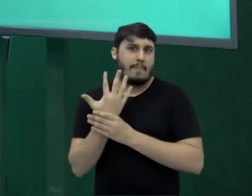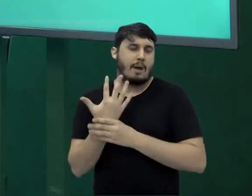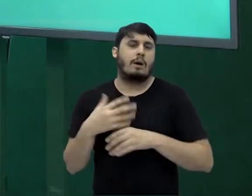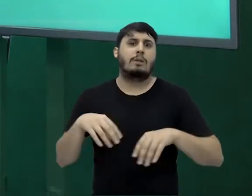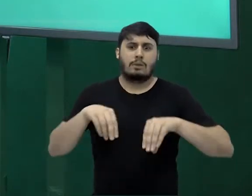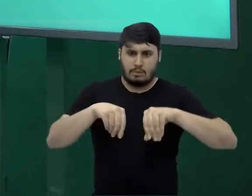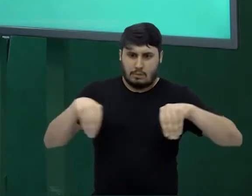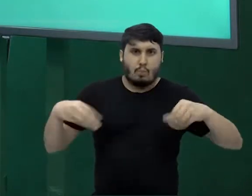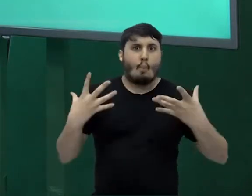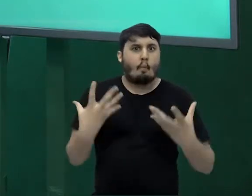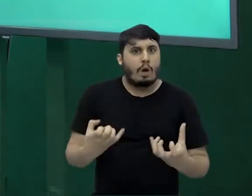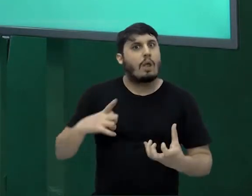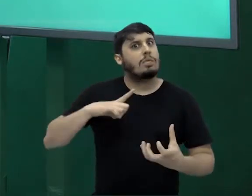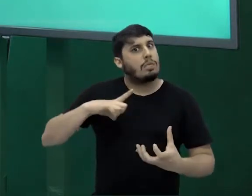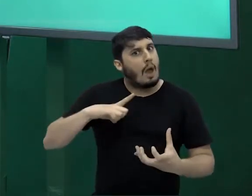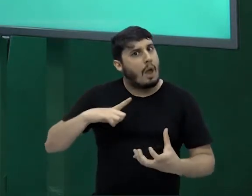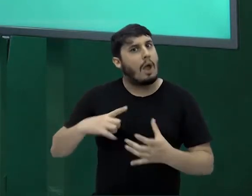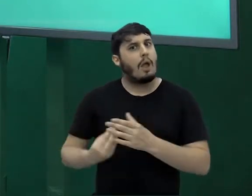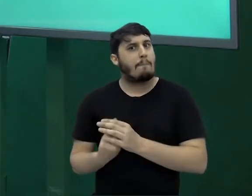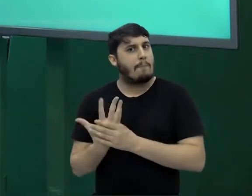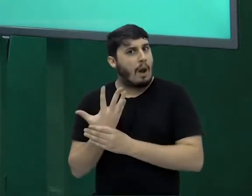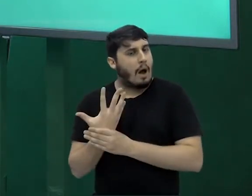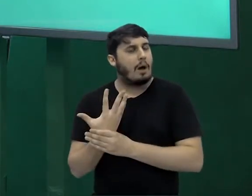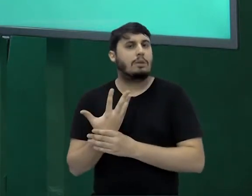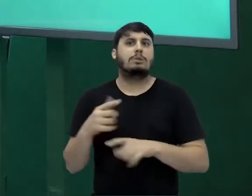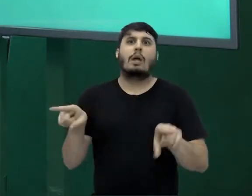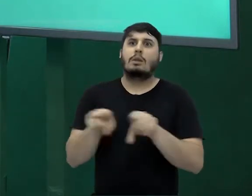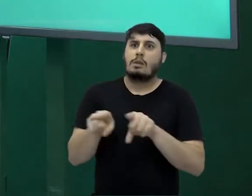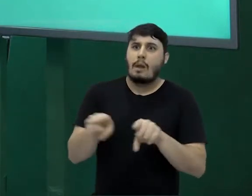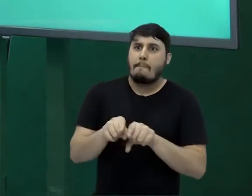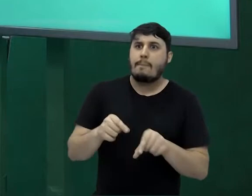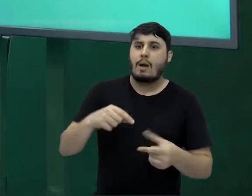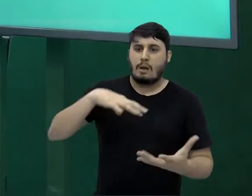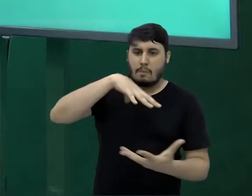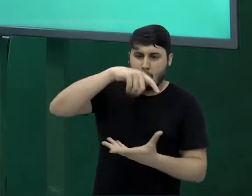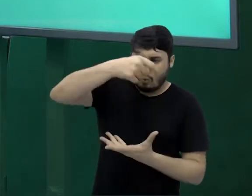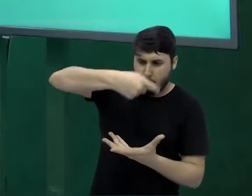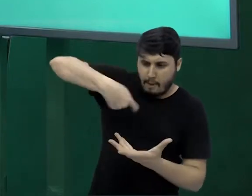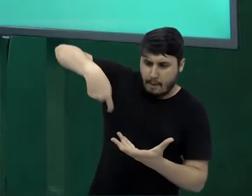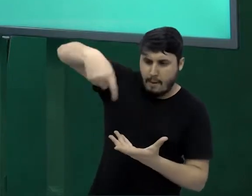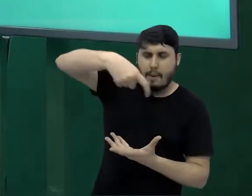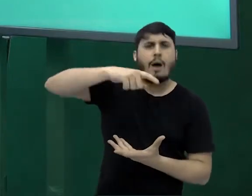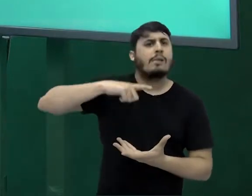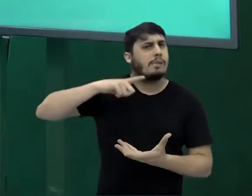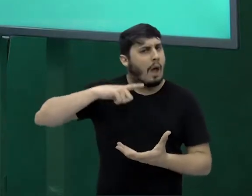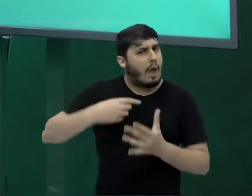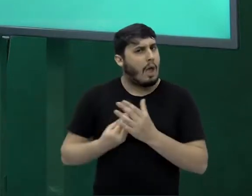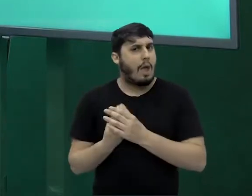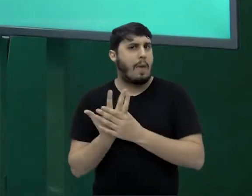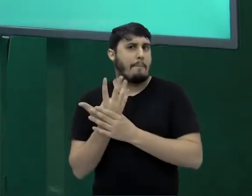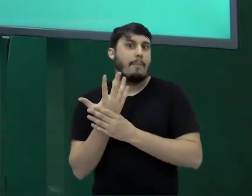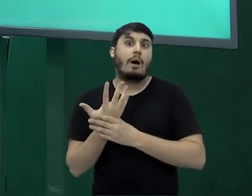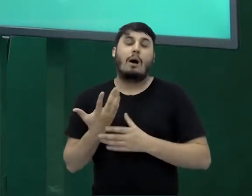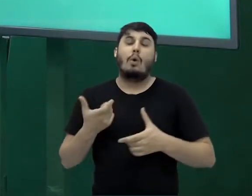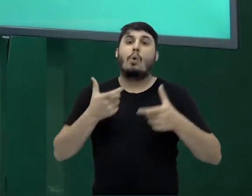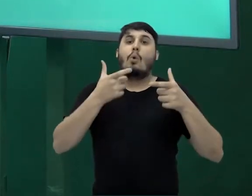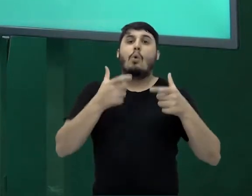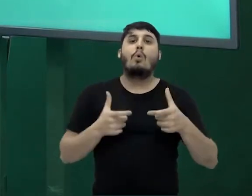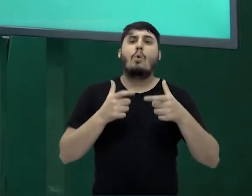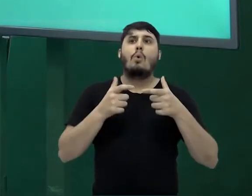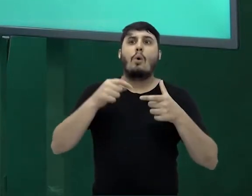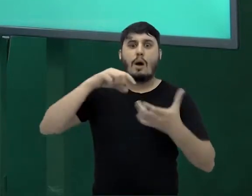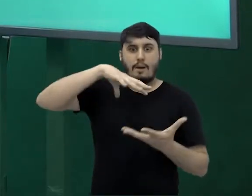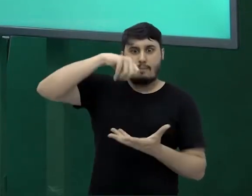semiárido que você tem, nas zonas tropicais você tem, no Ártico, dependendo do